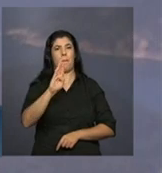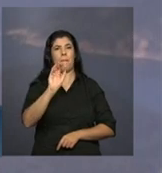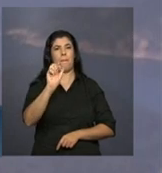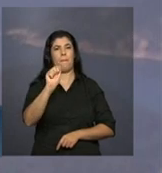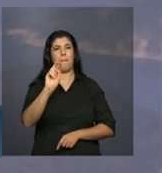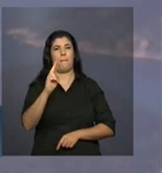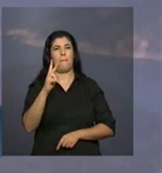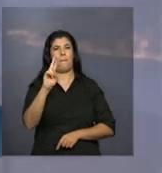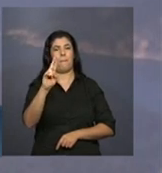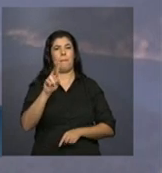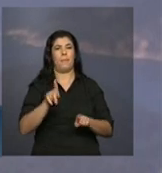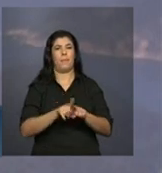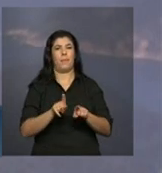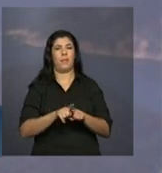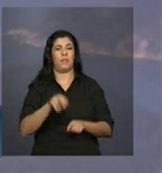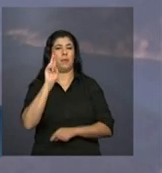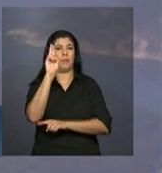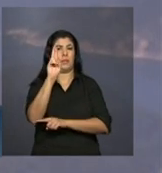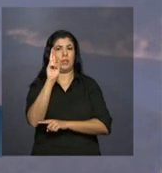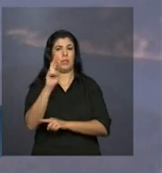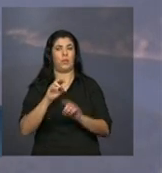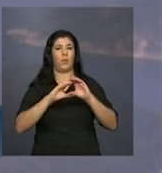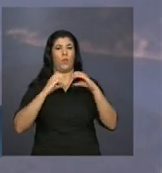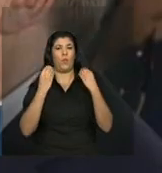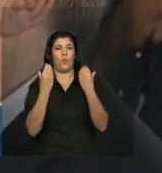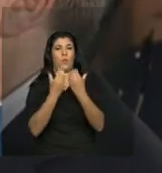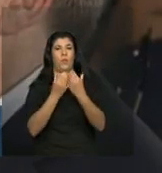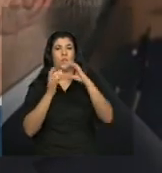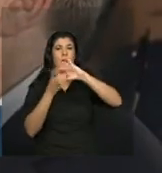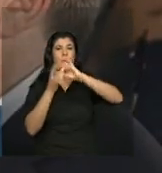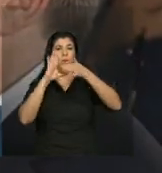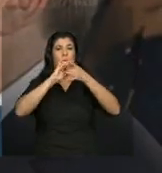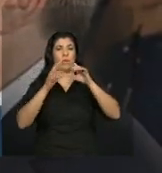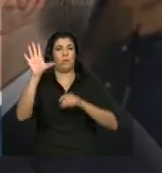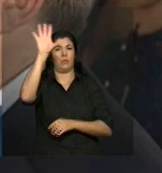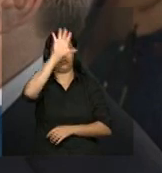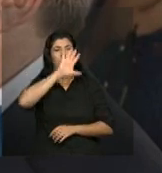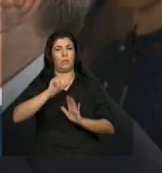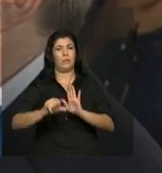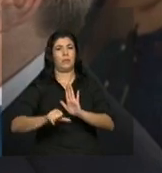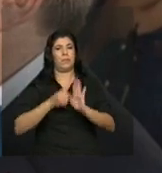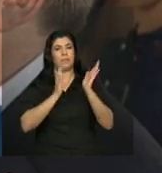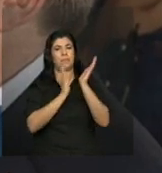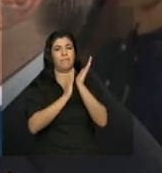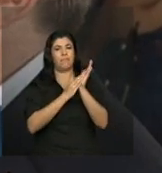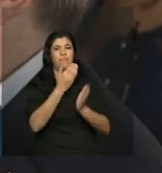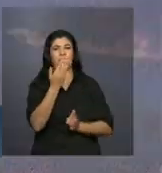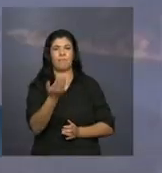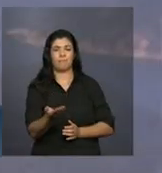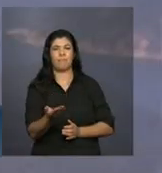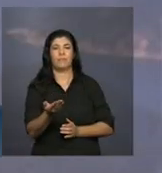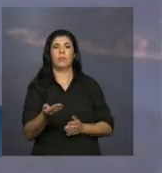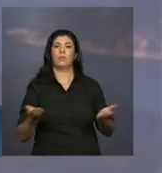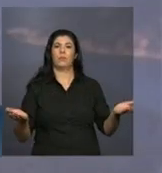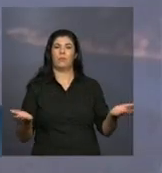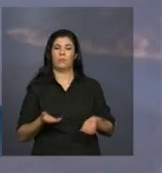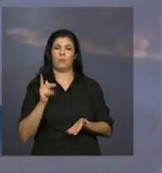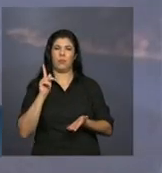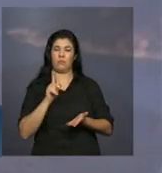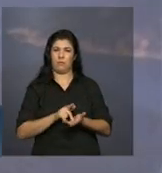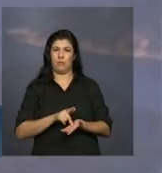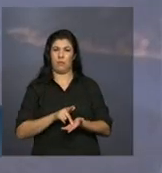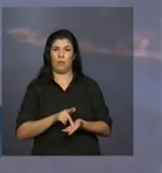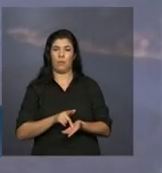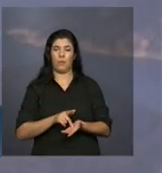Comitê Olímpico Internacional. Então, quero primeiro dar os parabéns. Hoje, de fato, o